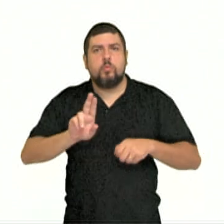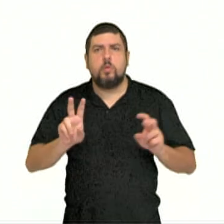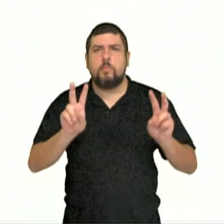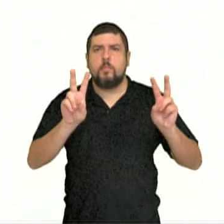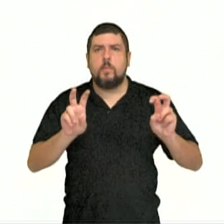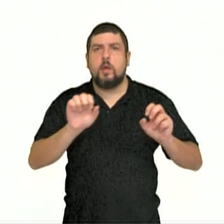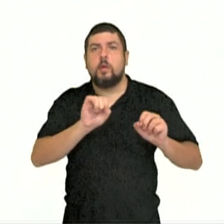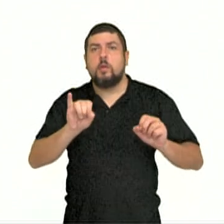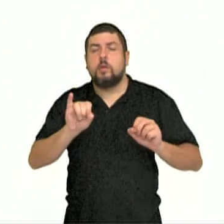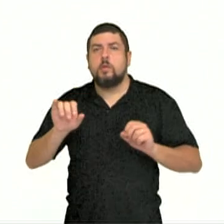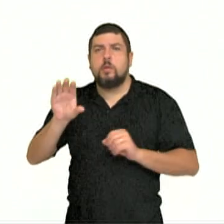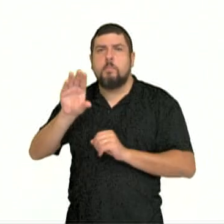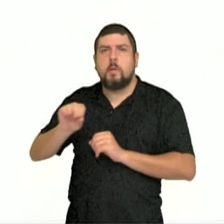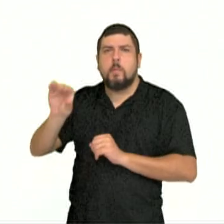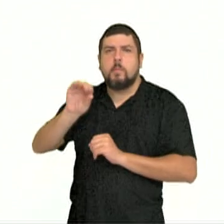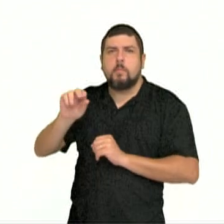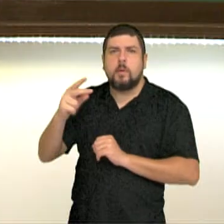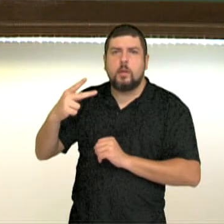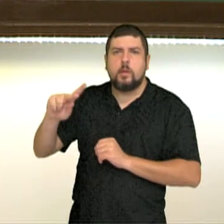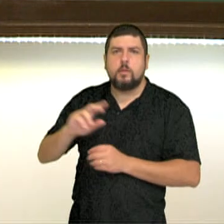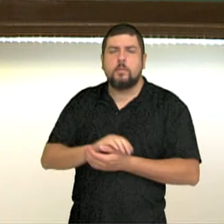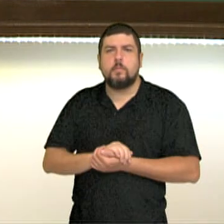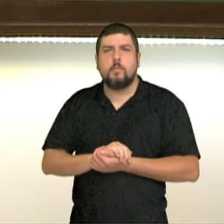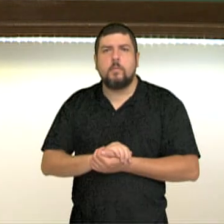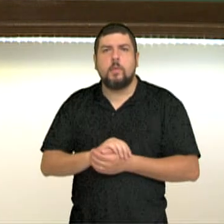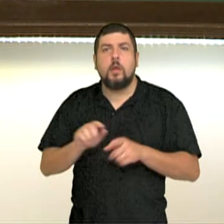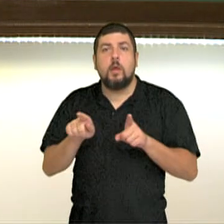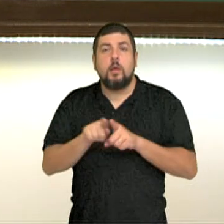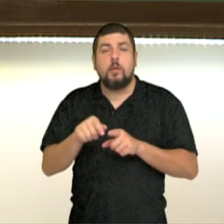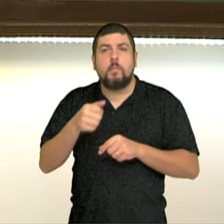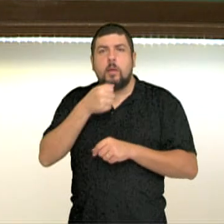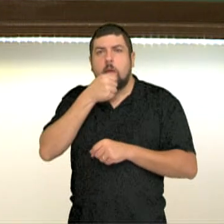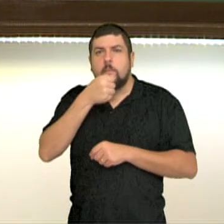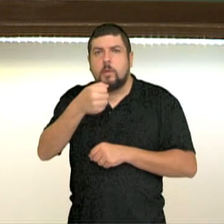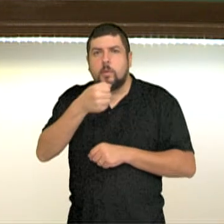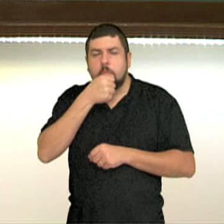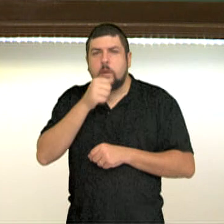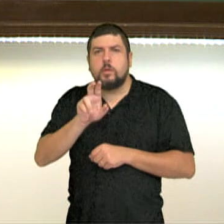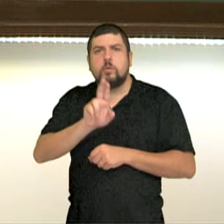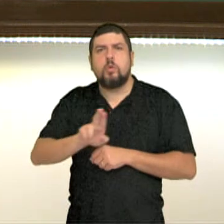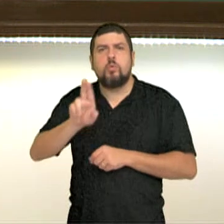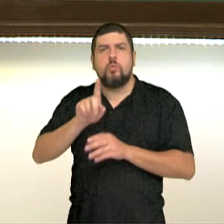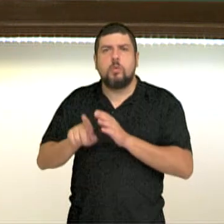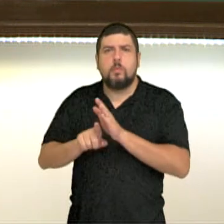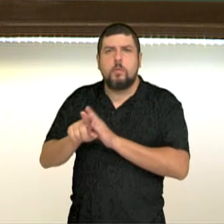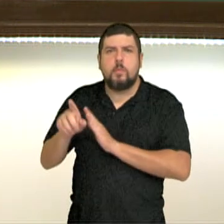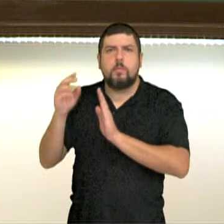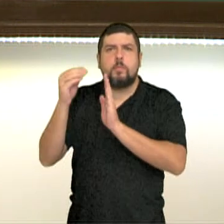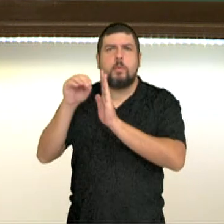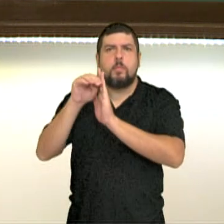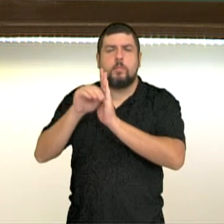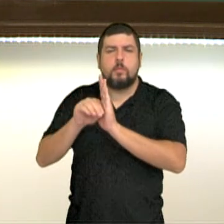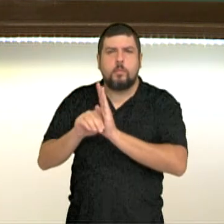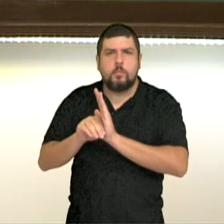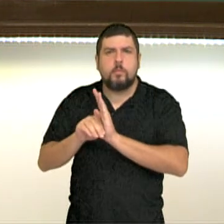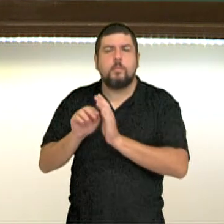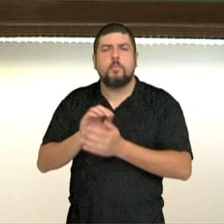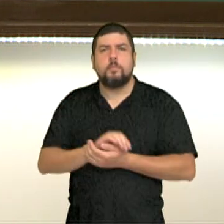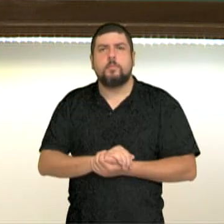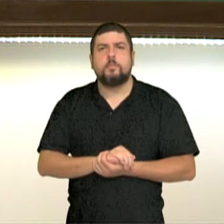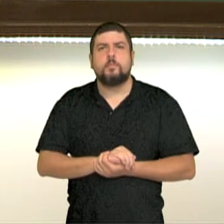uso de um trecho literal. Também a reportagem usa entrevistas. Vários gêneros textuais podem usar trechos